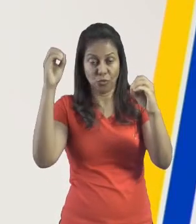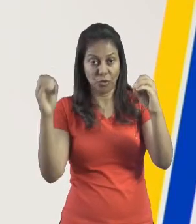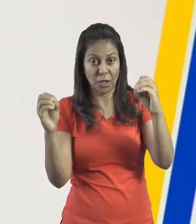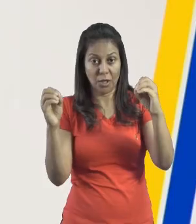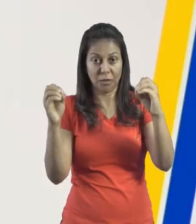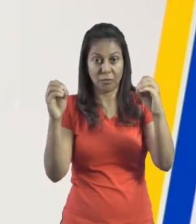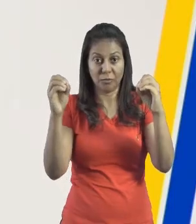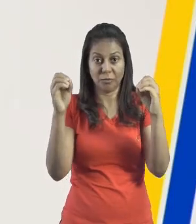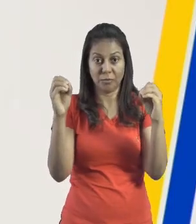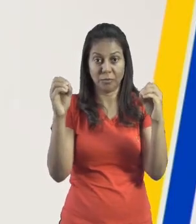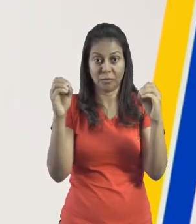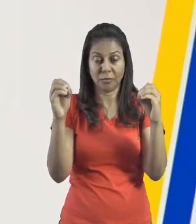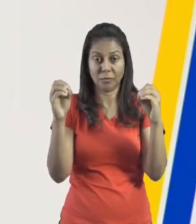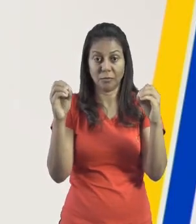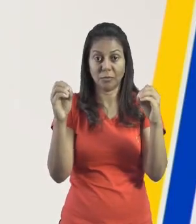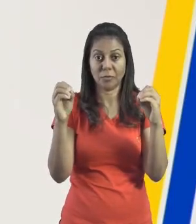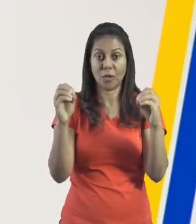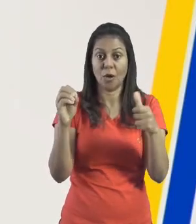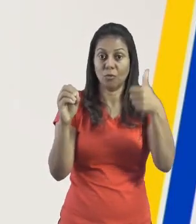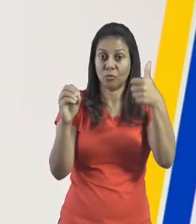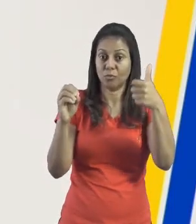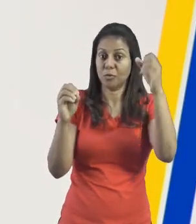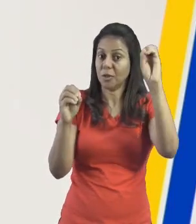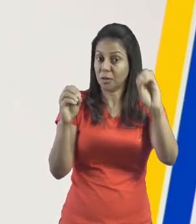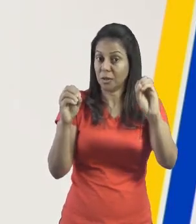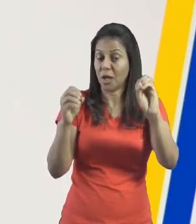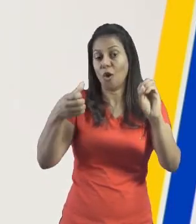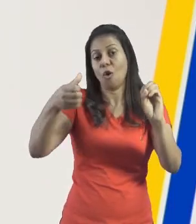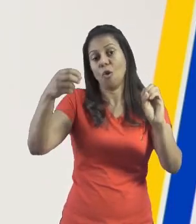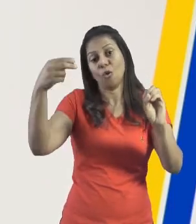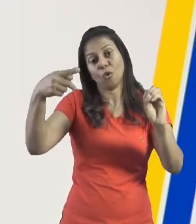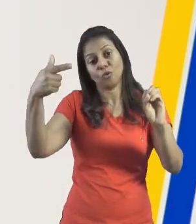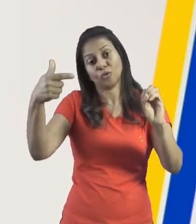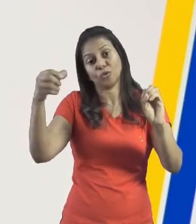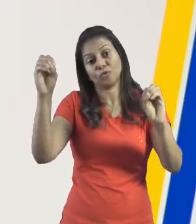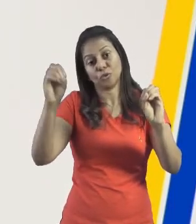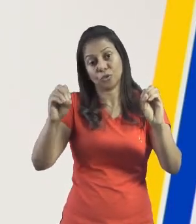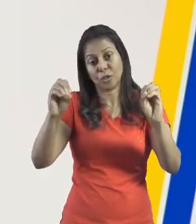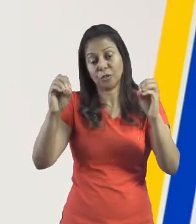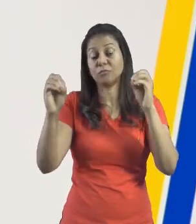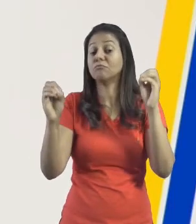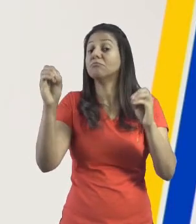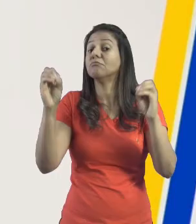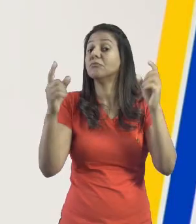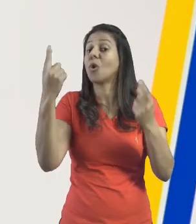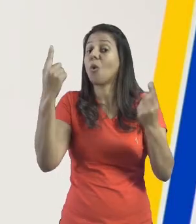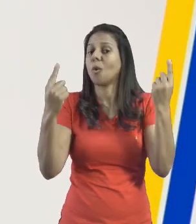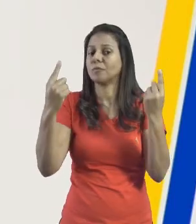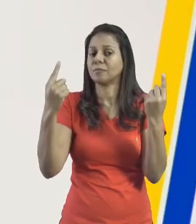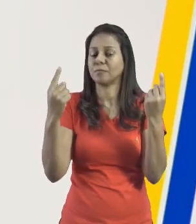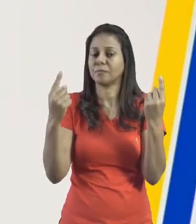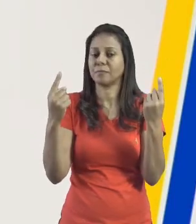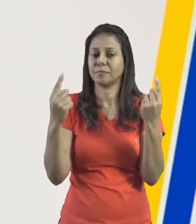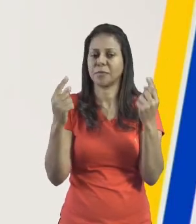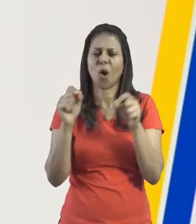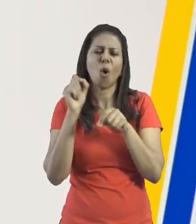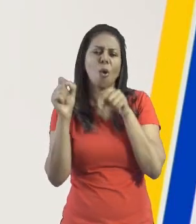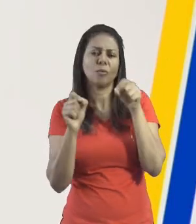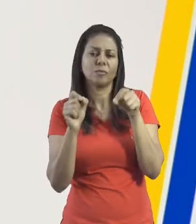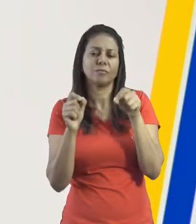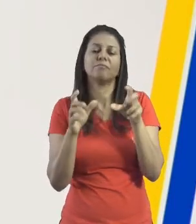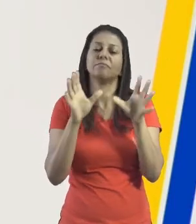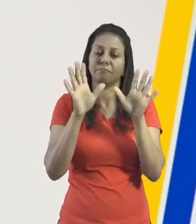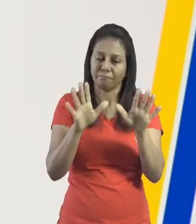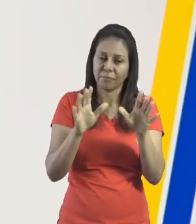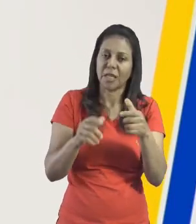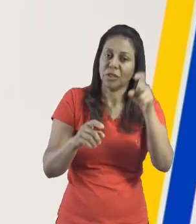aqui de cima, ou o primeiro é zero, ou o segundo é zero. Então, nós vamos fazer isso aqui. Como assim? X